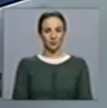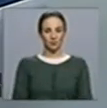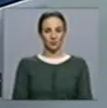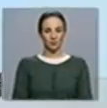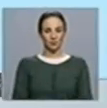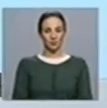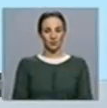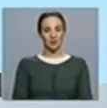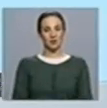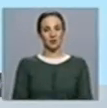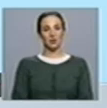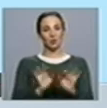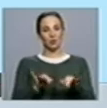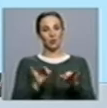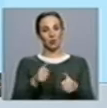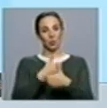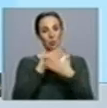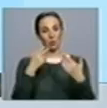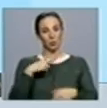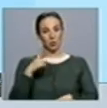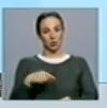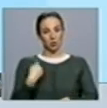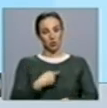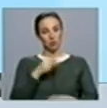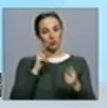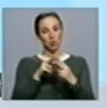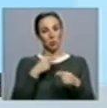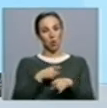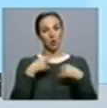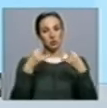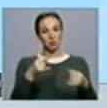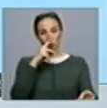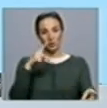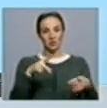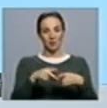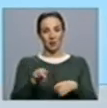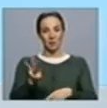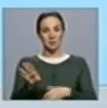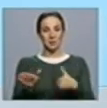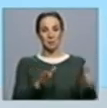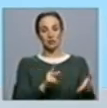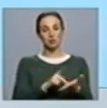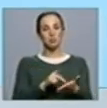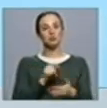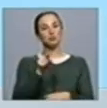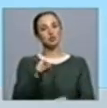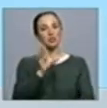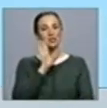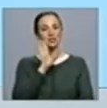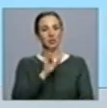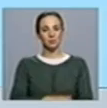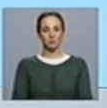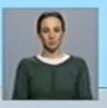Fechamos por agora o Bom Dia Portugal, mas estamos de volta já a seguir ao intervalo para a terceira hora. Contamos consigo. Até já.